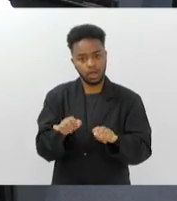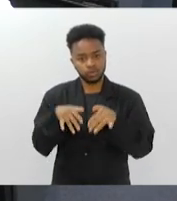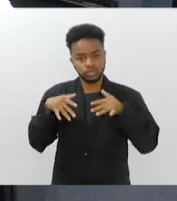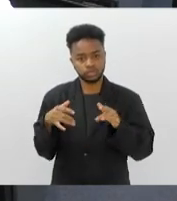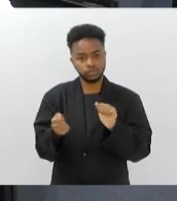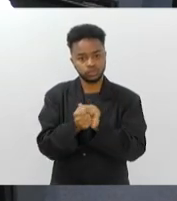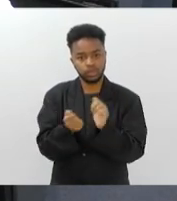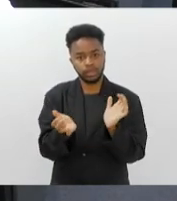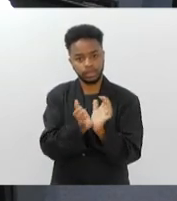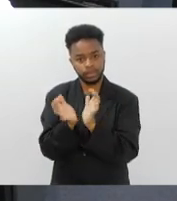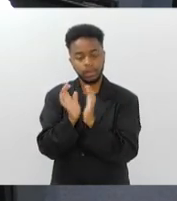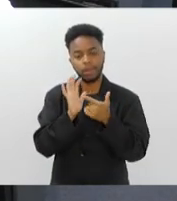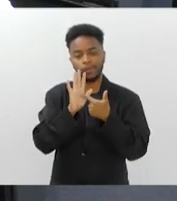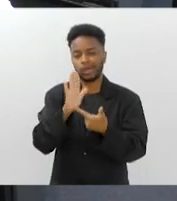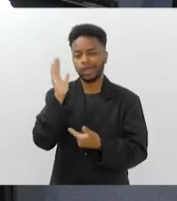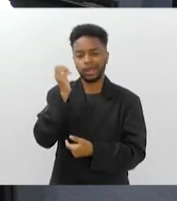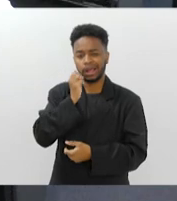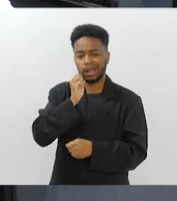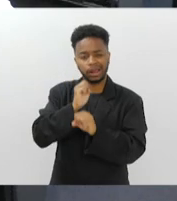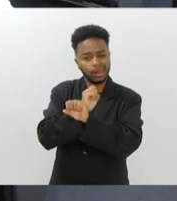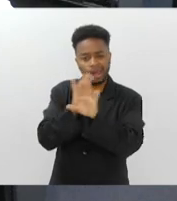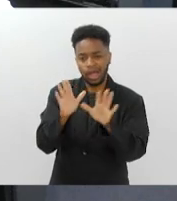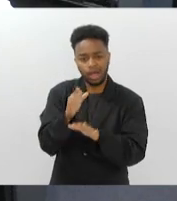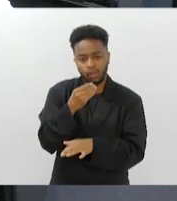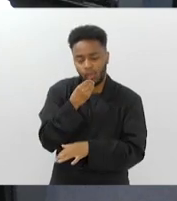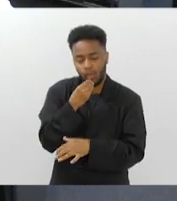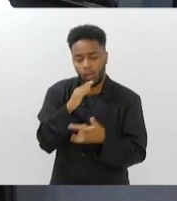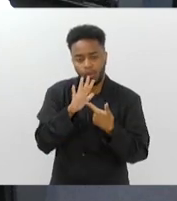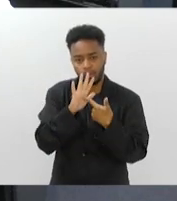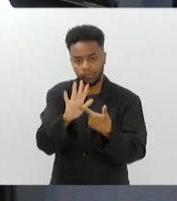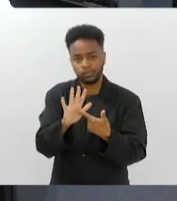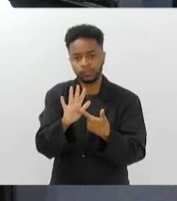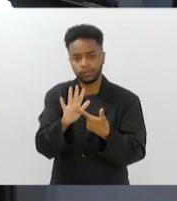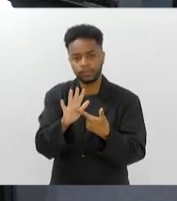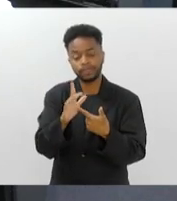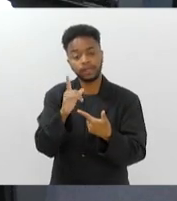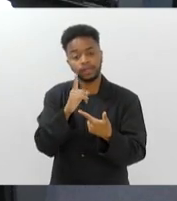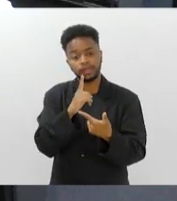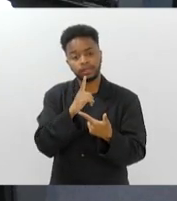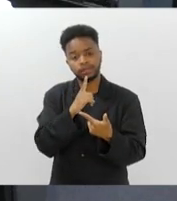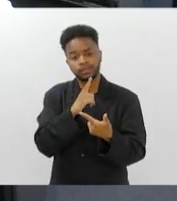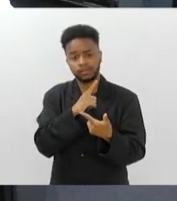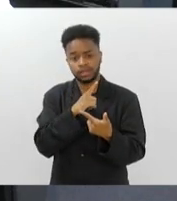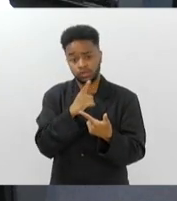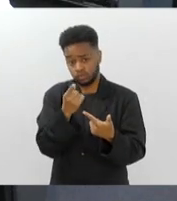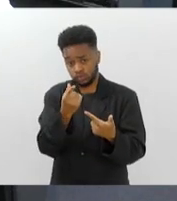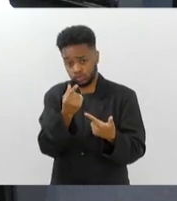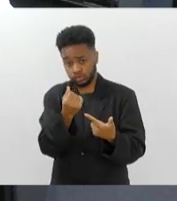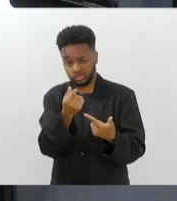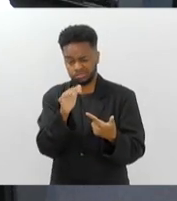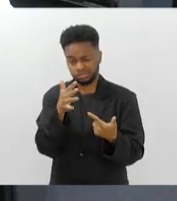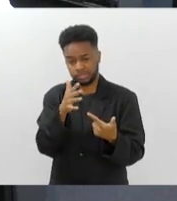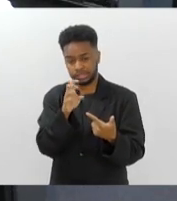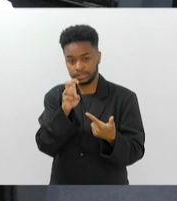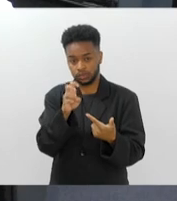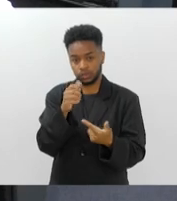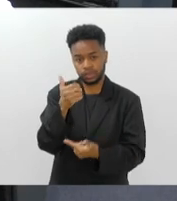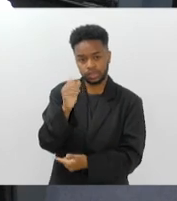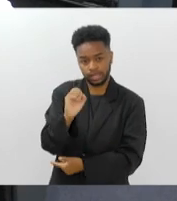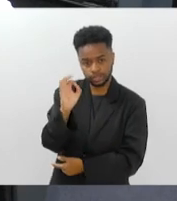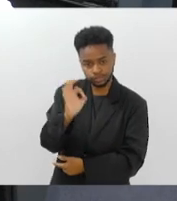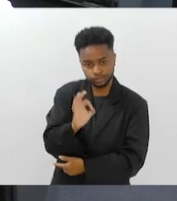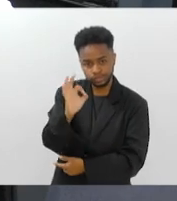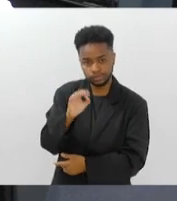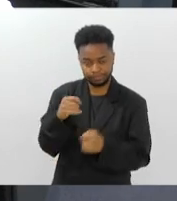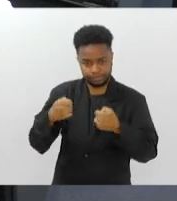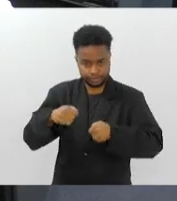eh deixou muito claro né Eh que existe um que parte desse recurso entre 5 a 10% é uma discussão